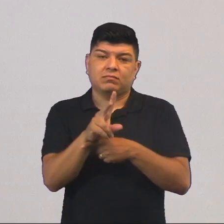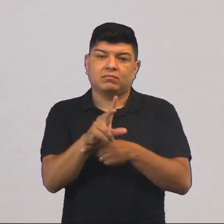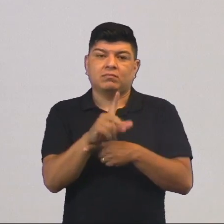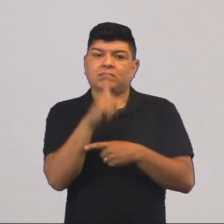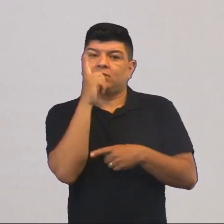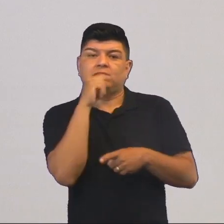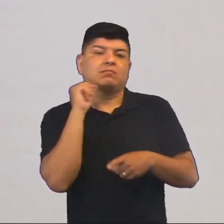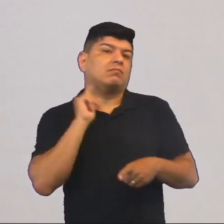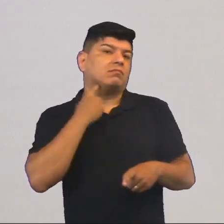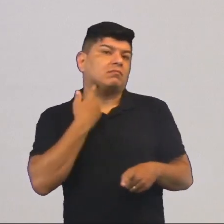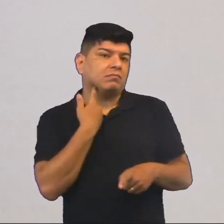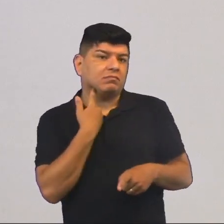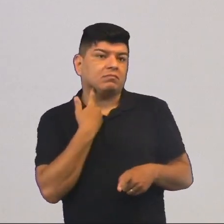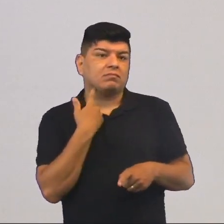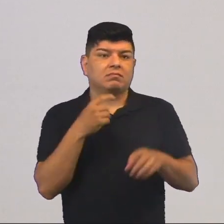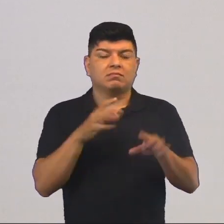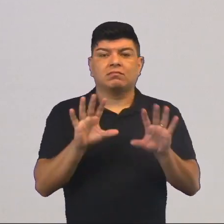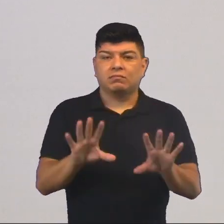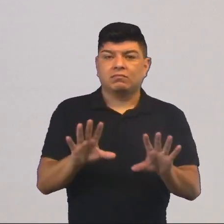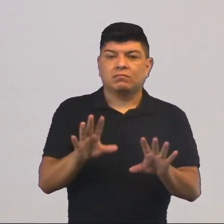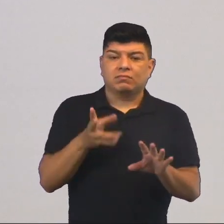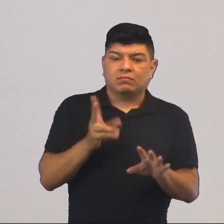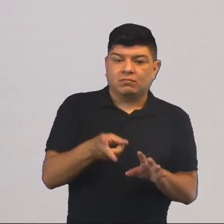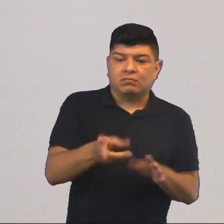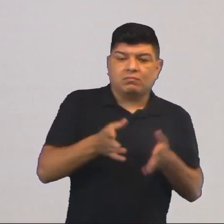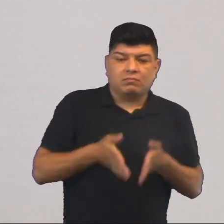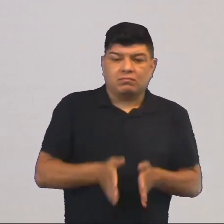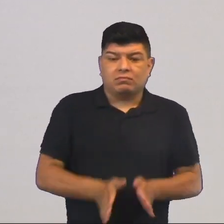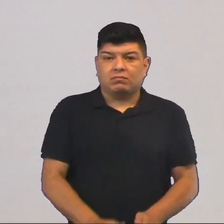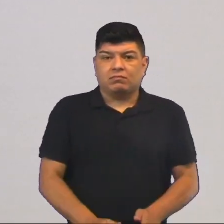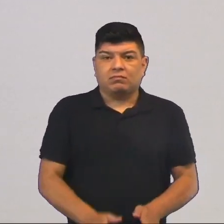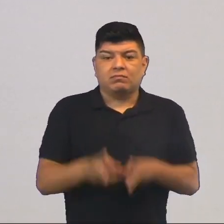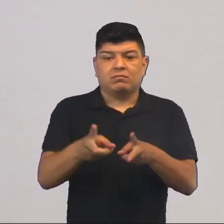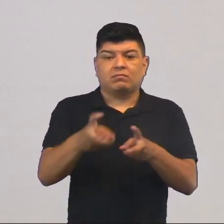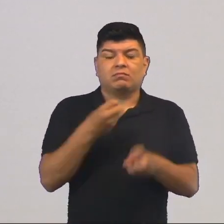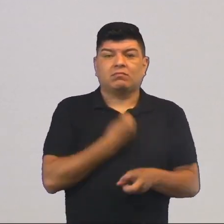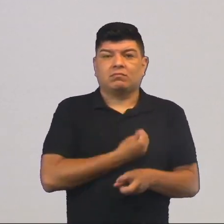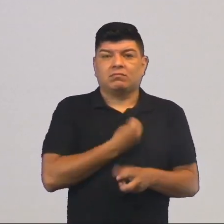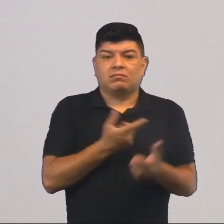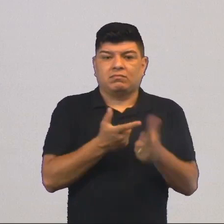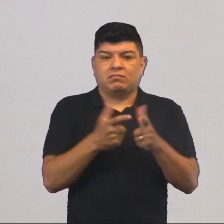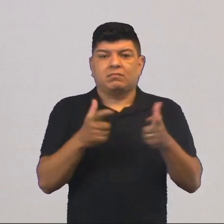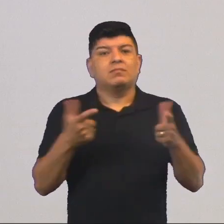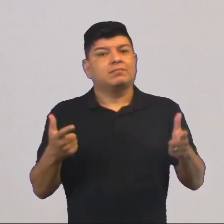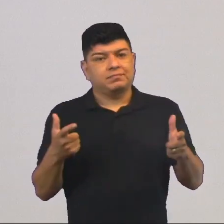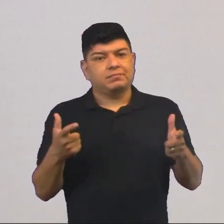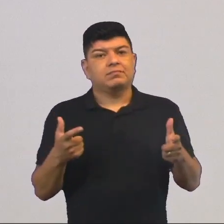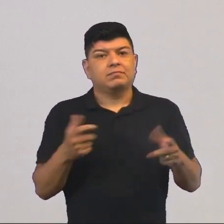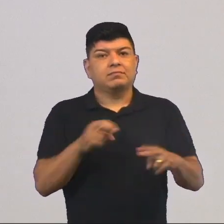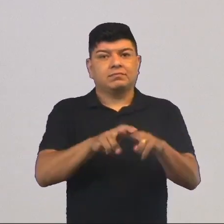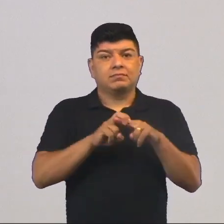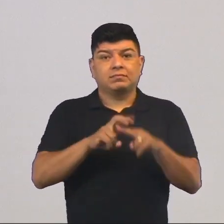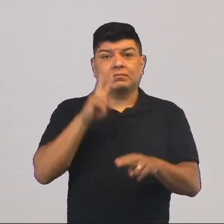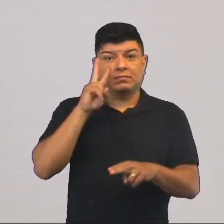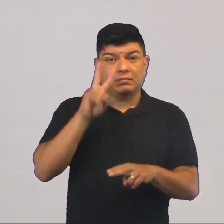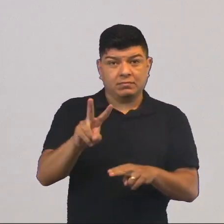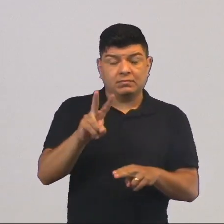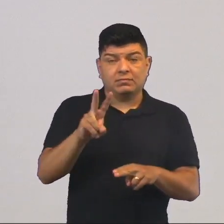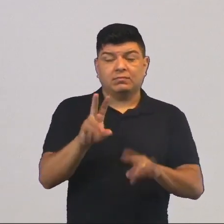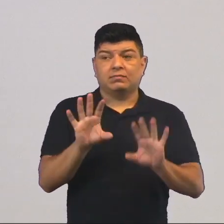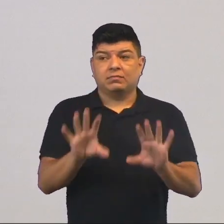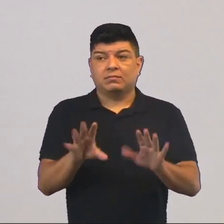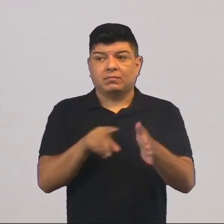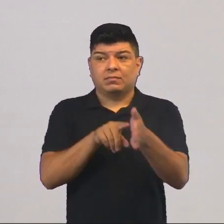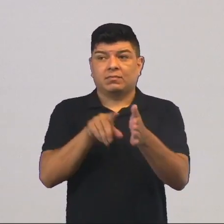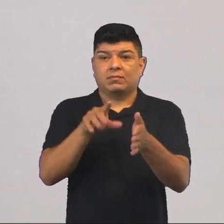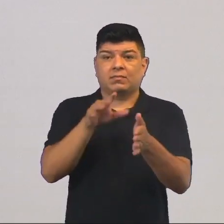a taxa de natalidade continuou elevada e a expectativa de vida veio a aumentar. Quando a gente olha a questão aí, a